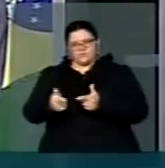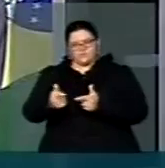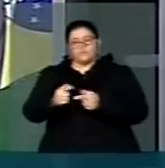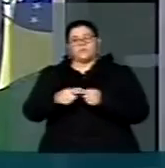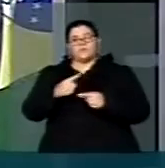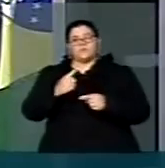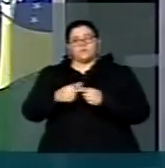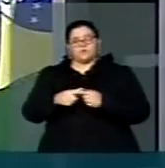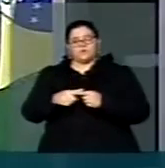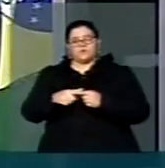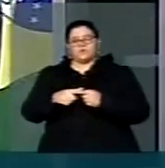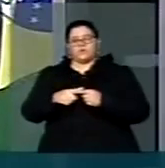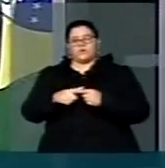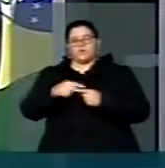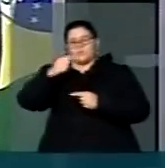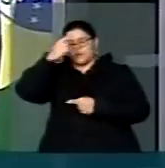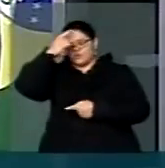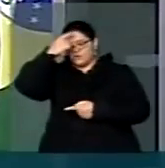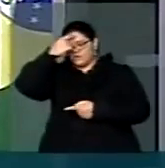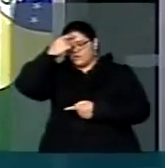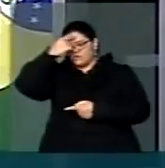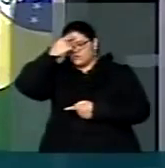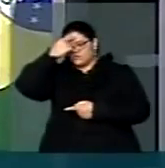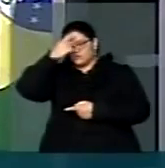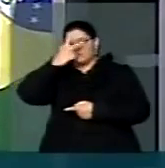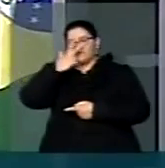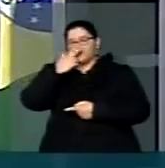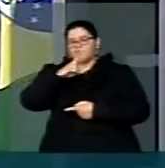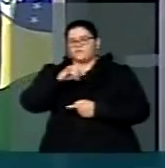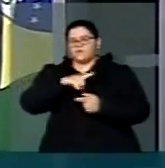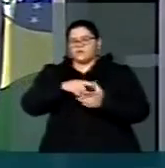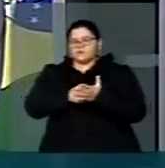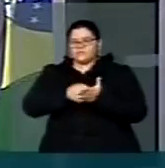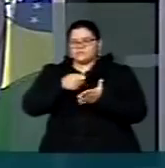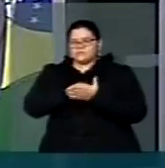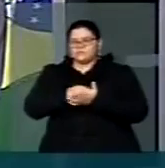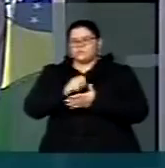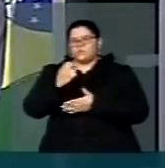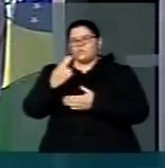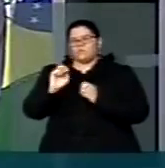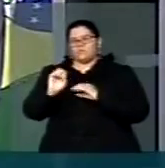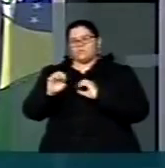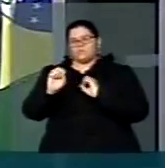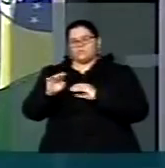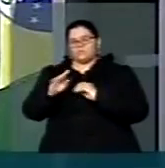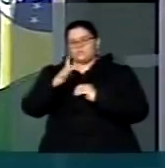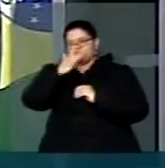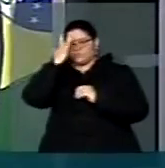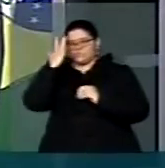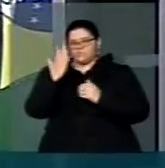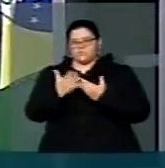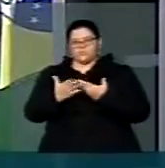a eleição de uma lógica que pode ser repressiva ou educativa. Os psicólogos sabem que a